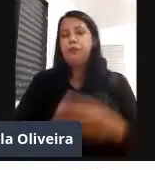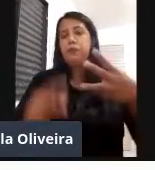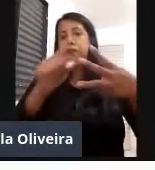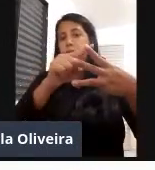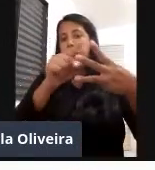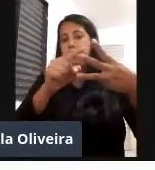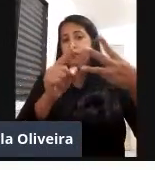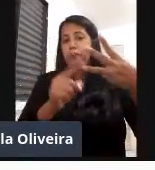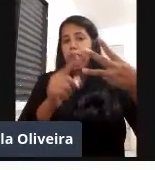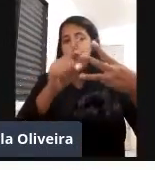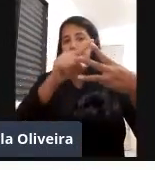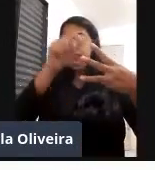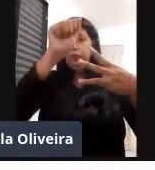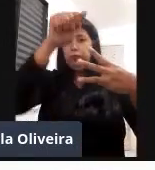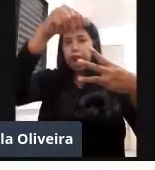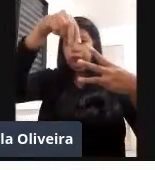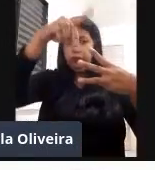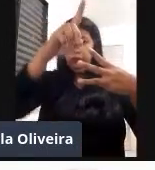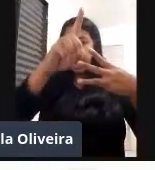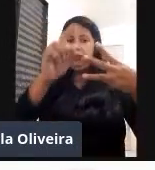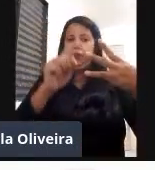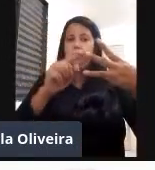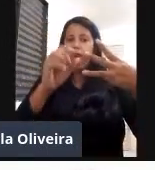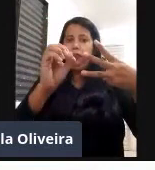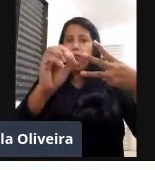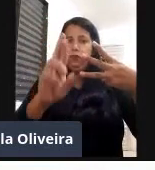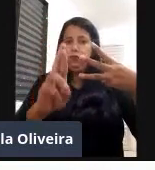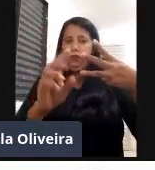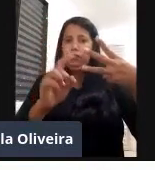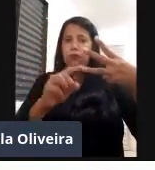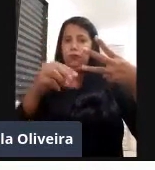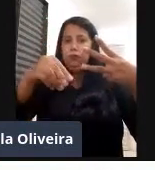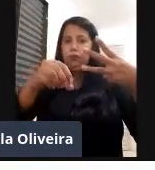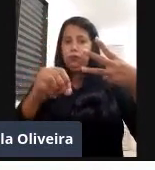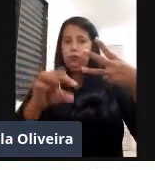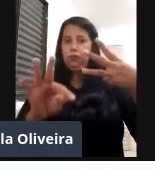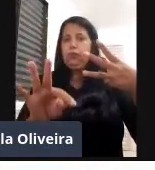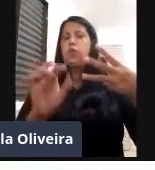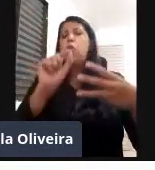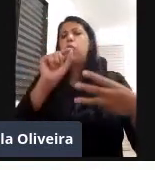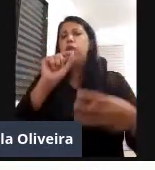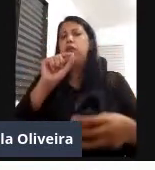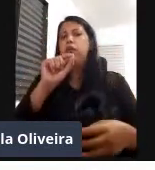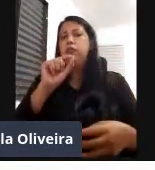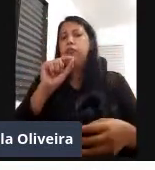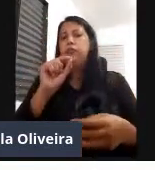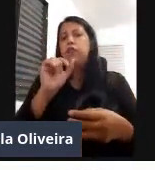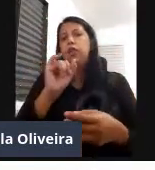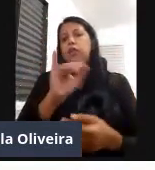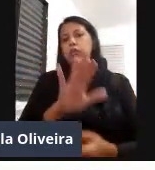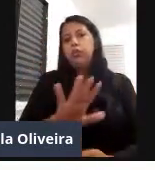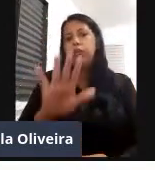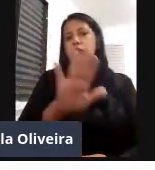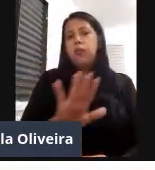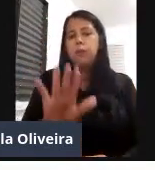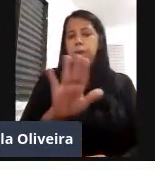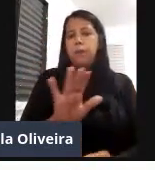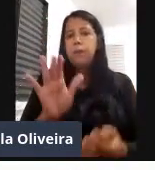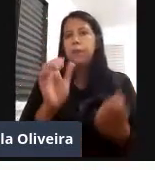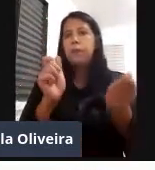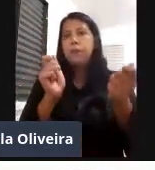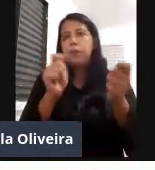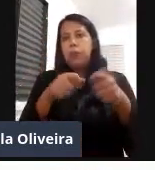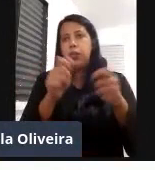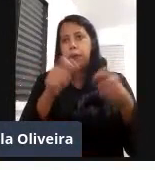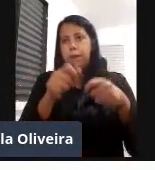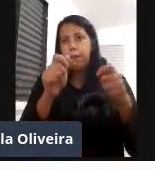tá? Então, os operadores booleanos, eles são símbolos que permitem limitar o número de resultados, restringir o número